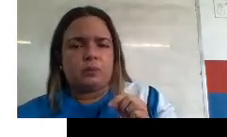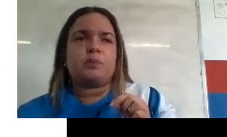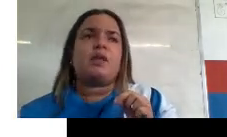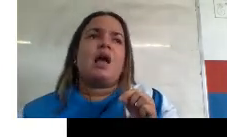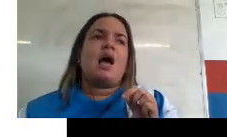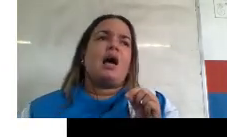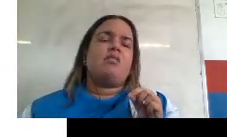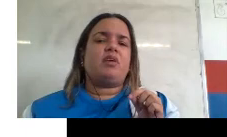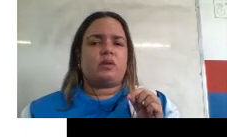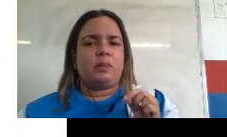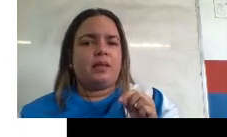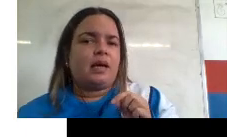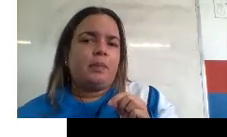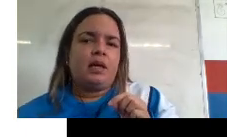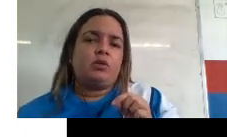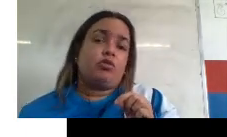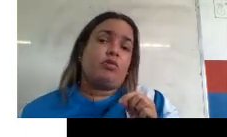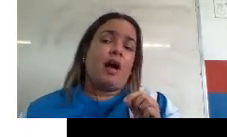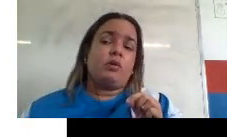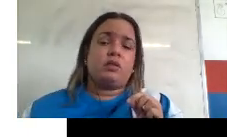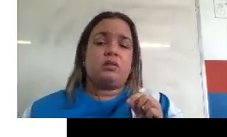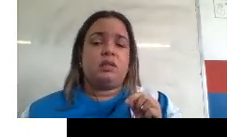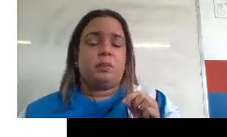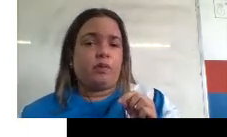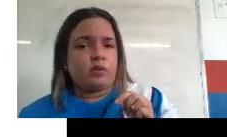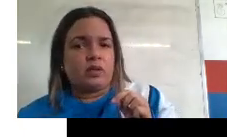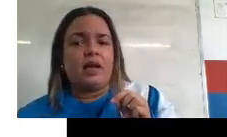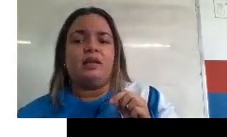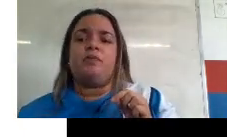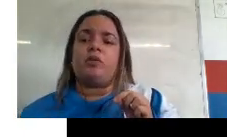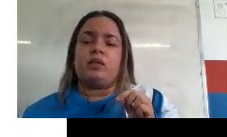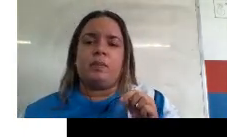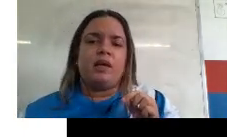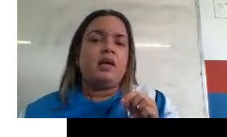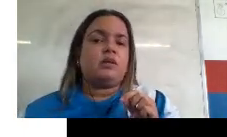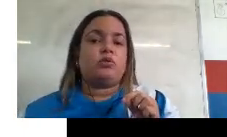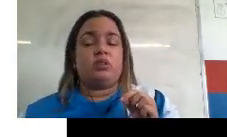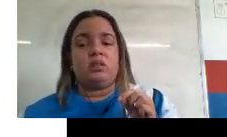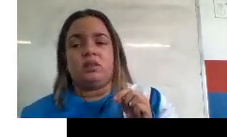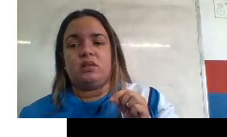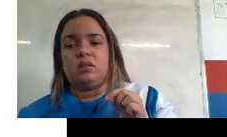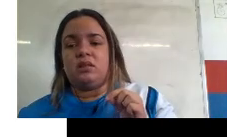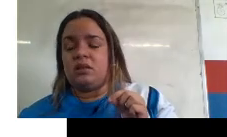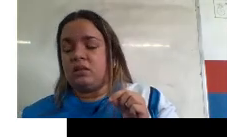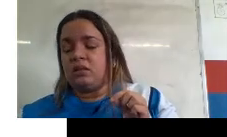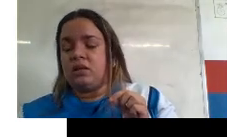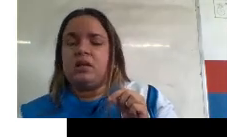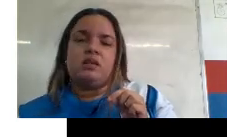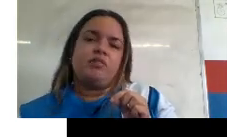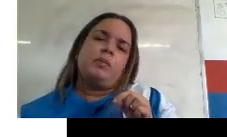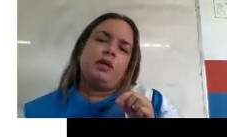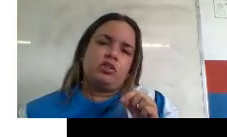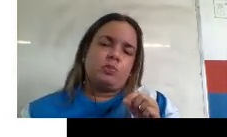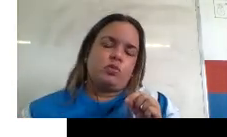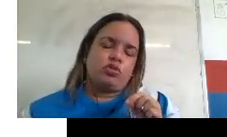lotados, falta de medicamentos, falta de profissionais, né? Falta de médicos,